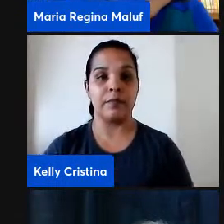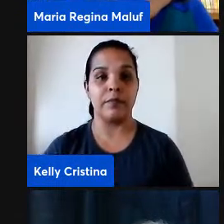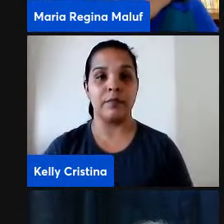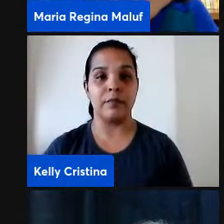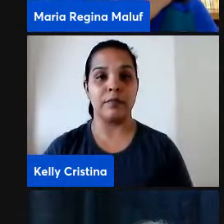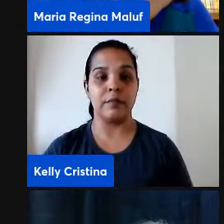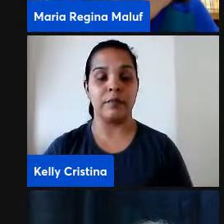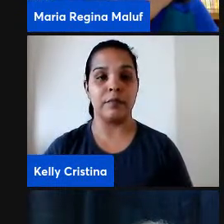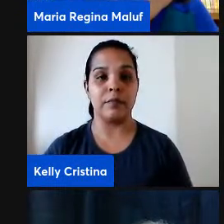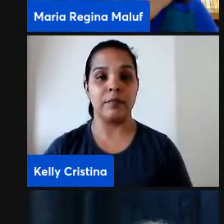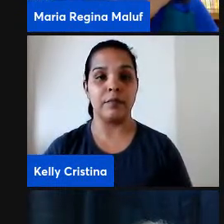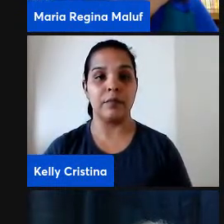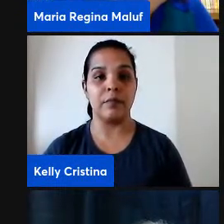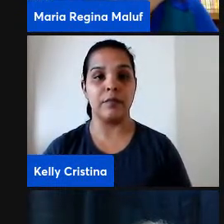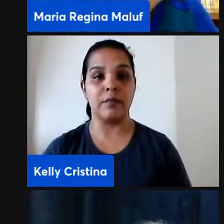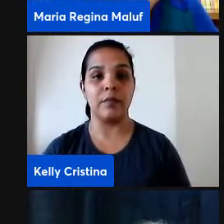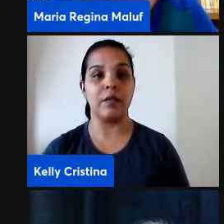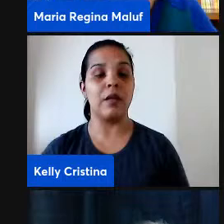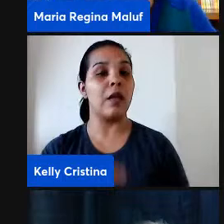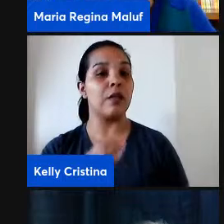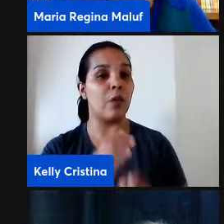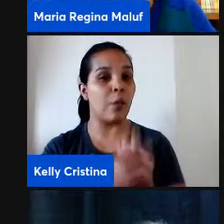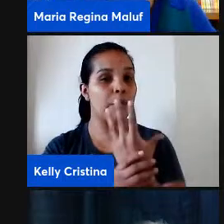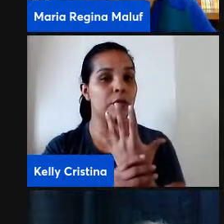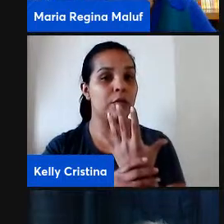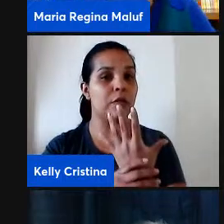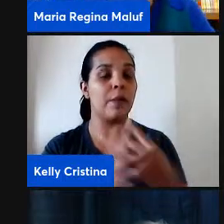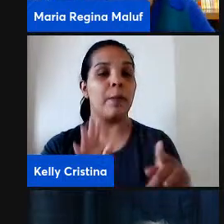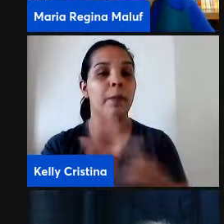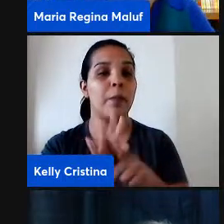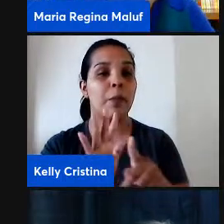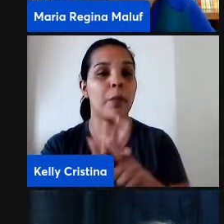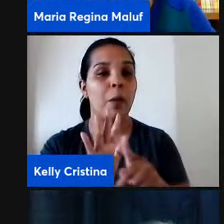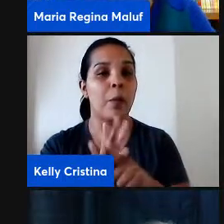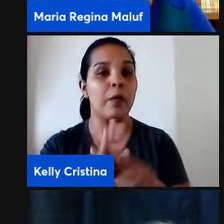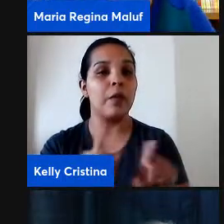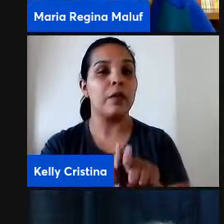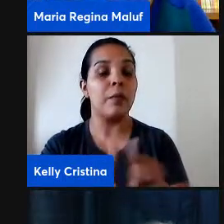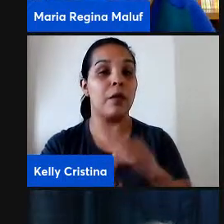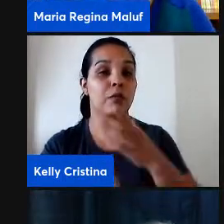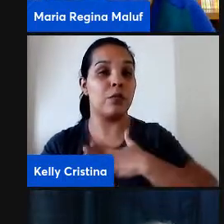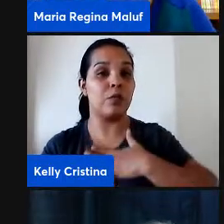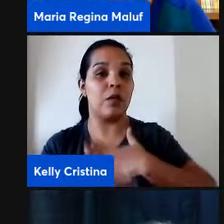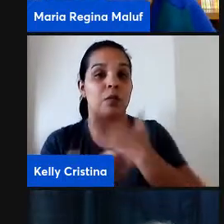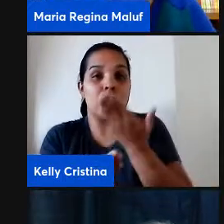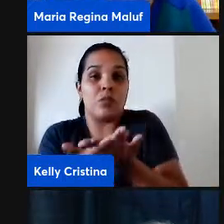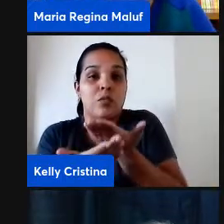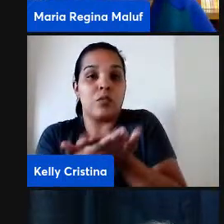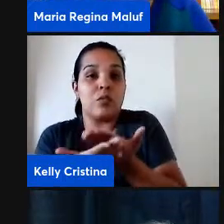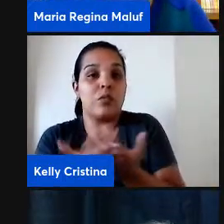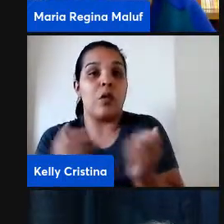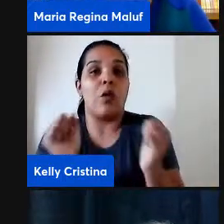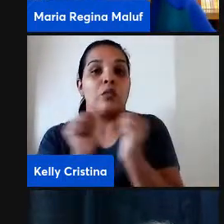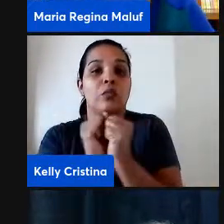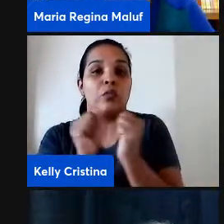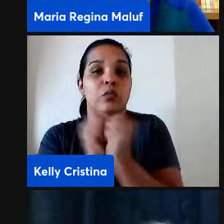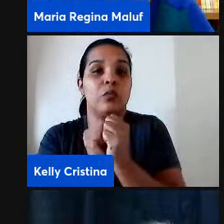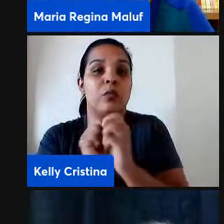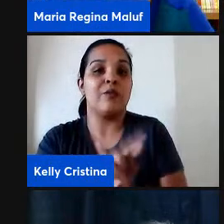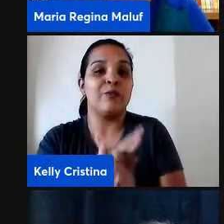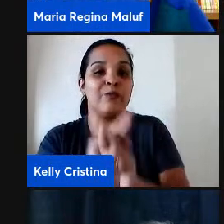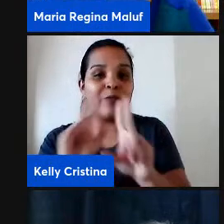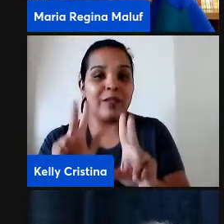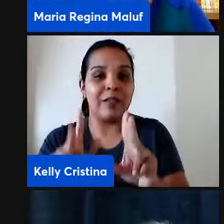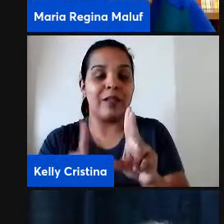eles são oriundos muito das minhas reflexões e dos meus estudos junto aos diferentes colegas